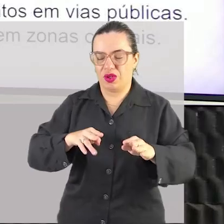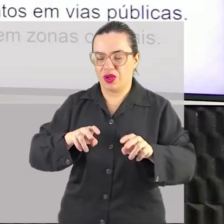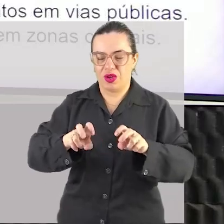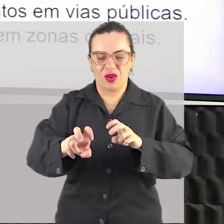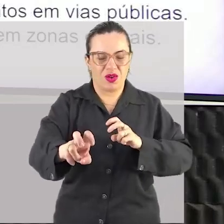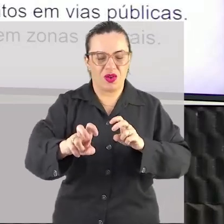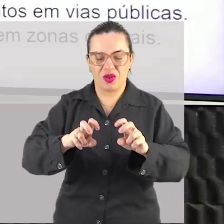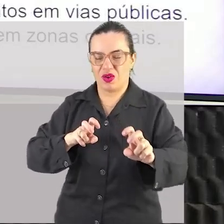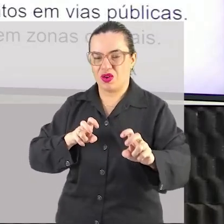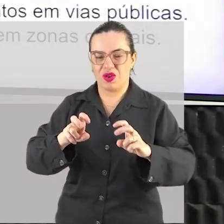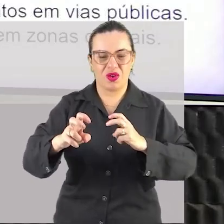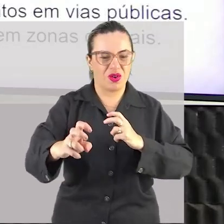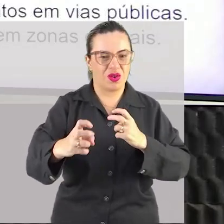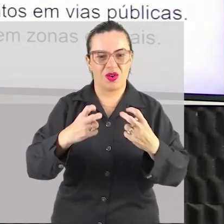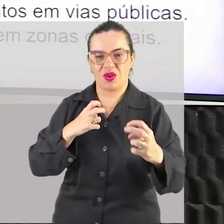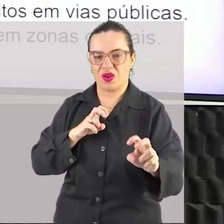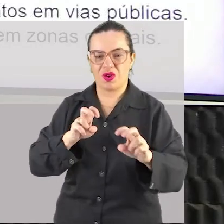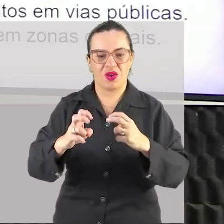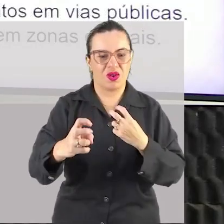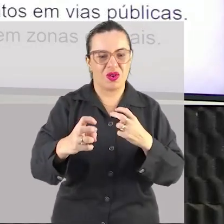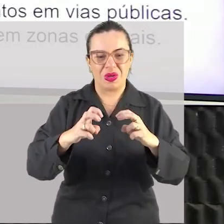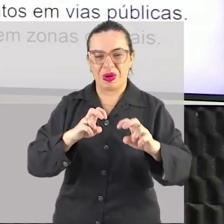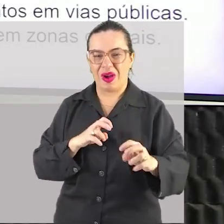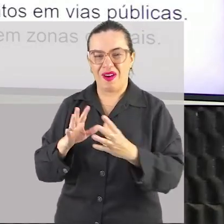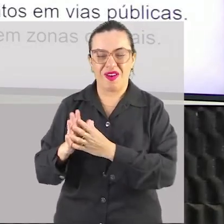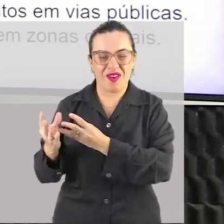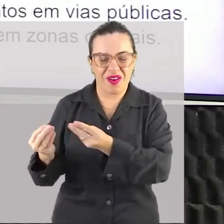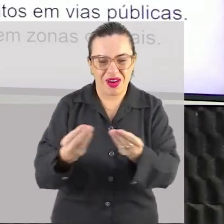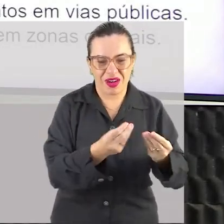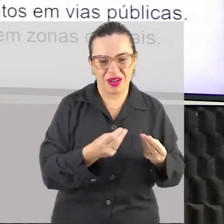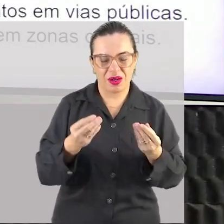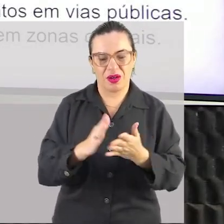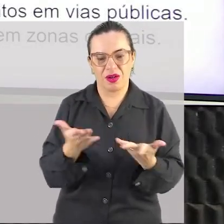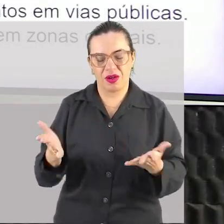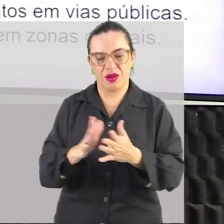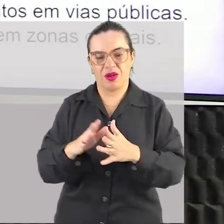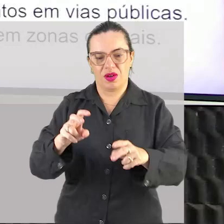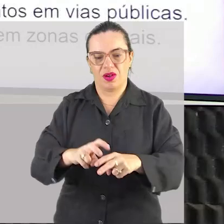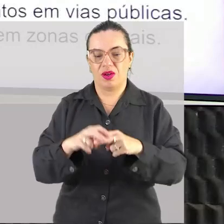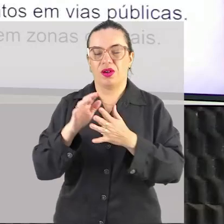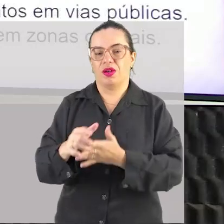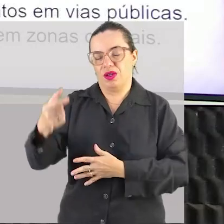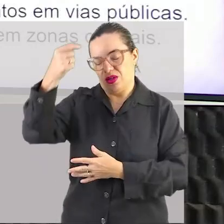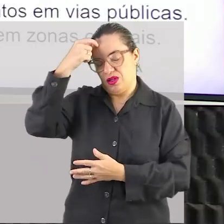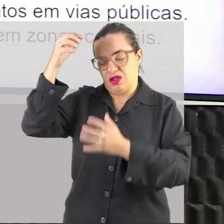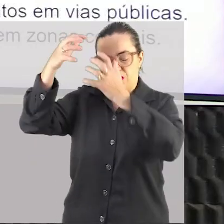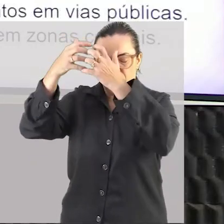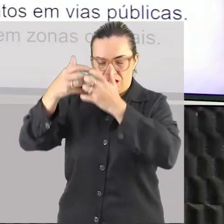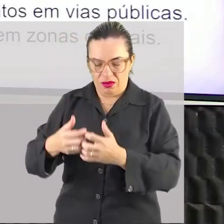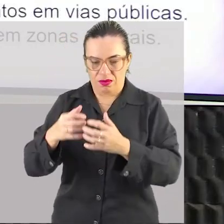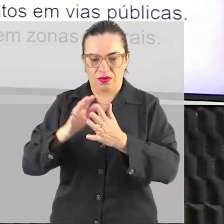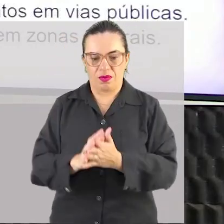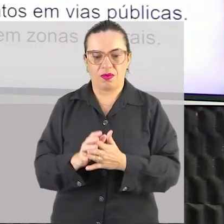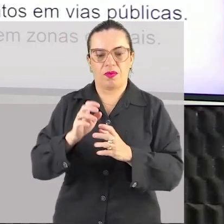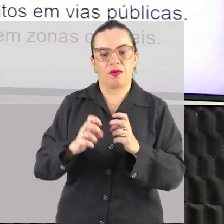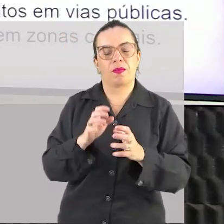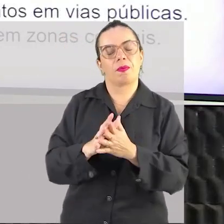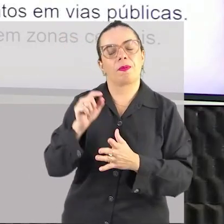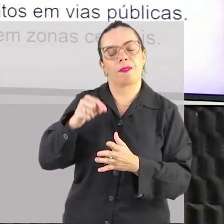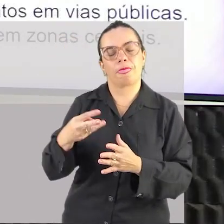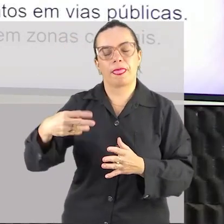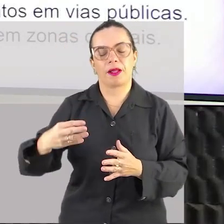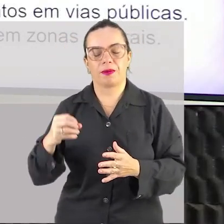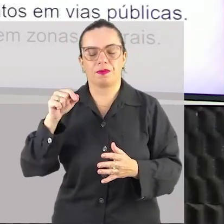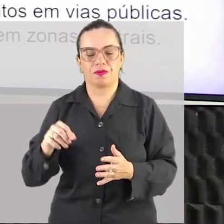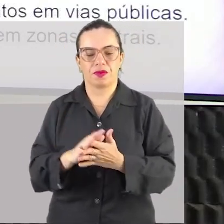senso As pessoas só conseguem ter locomoção eficiente se for no metrô em Nova York aí tem mais de 400 km de